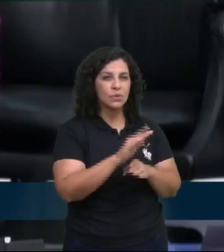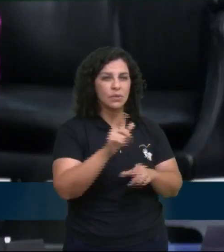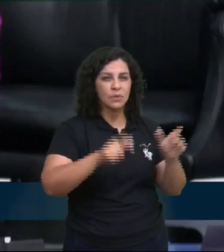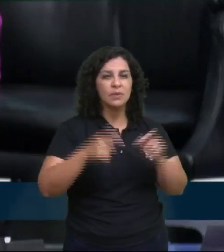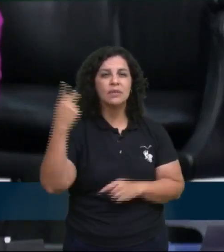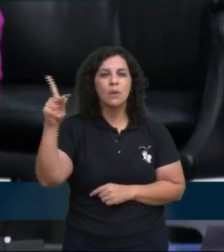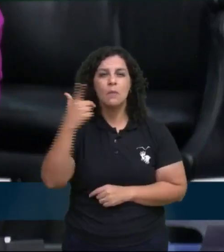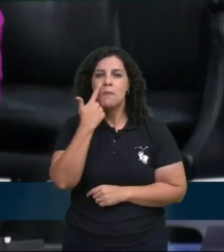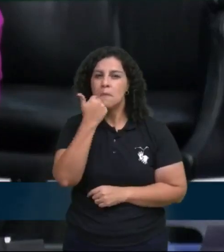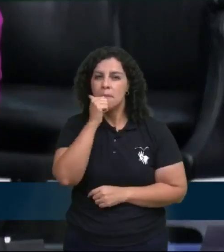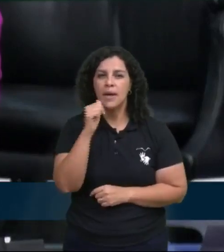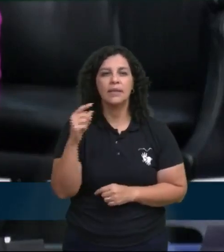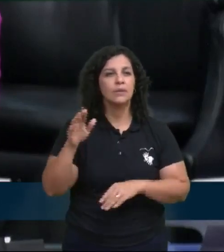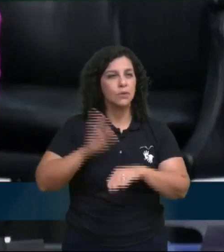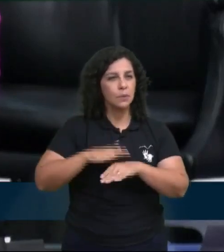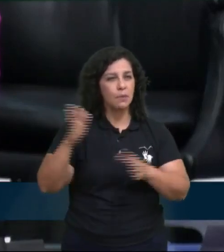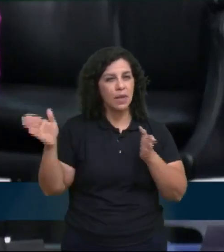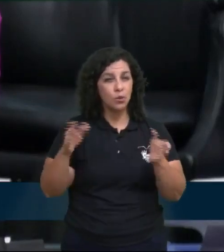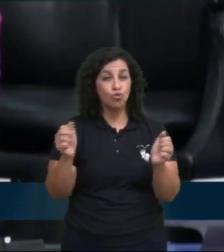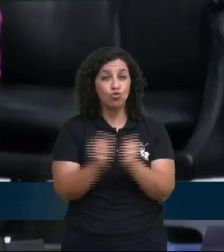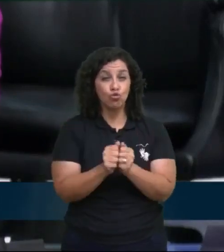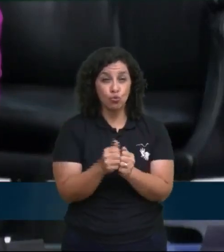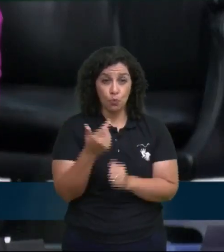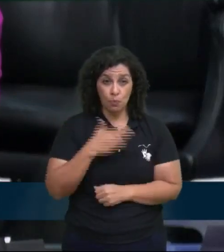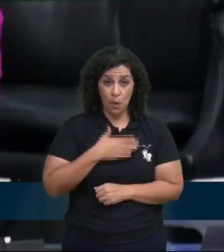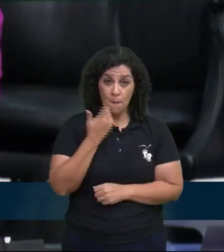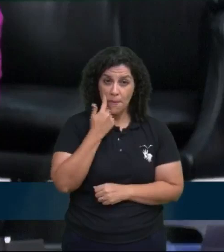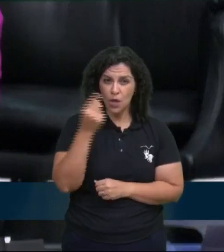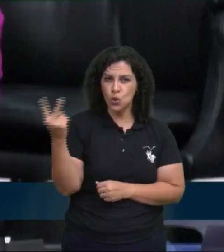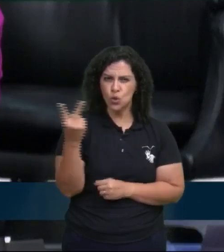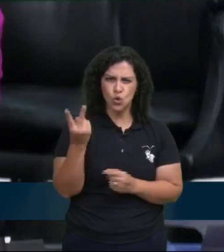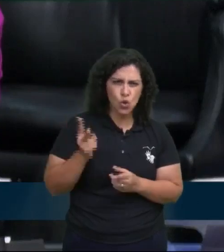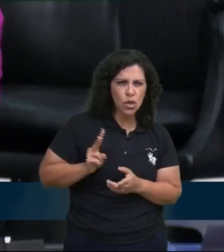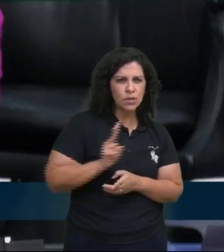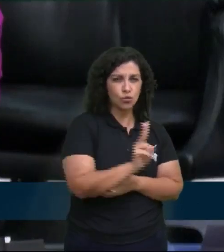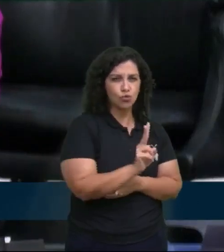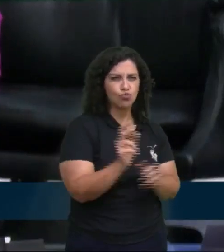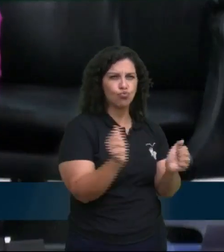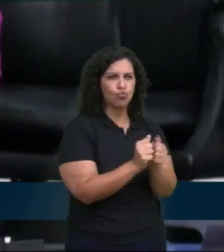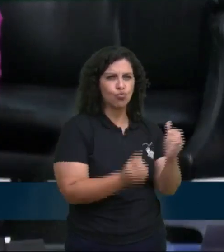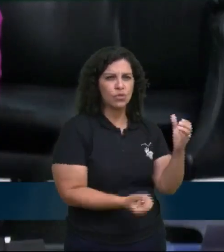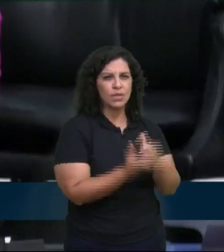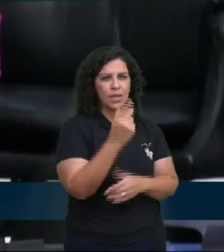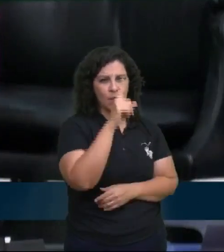pai que, na época, junto com o meu, fizeram a instalação desse hospital. Então, a gente tem